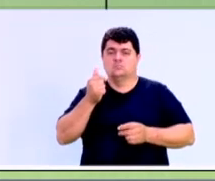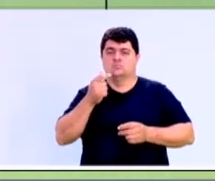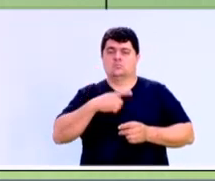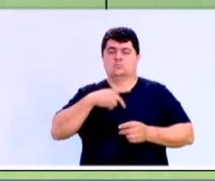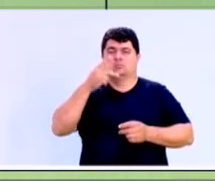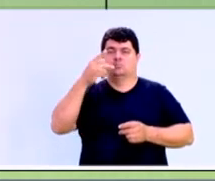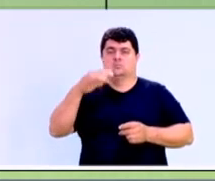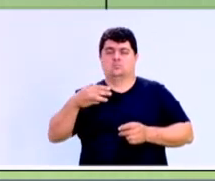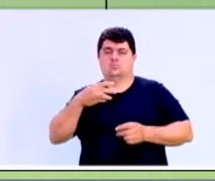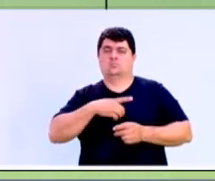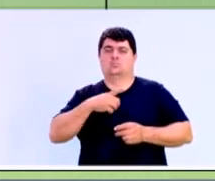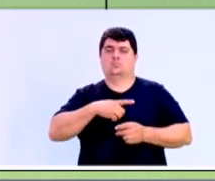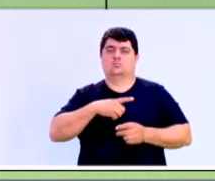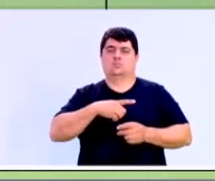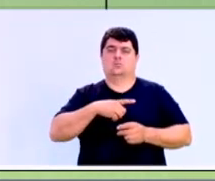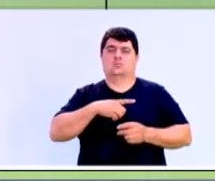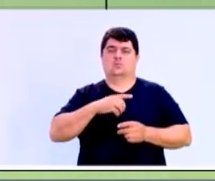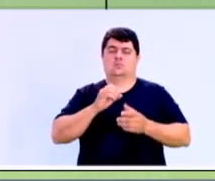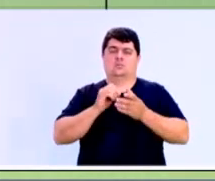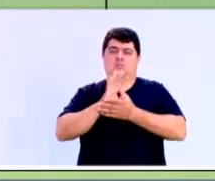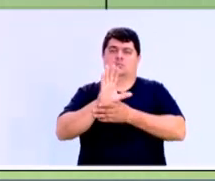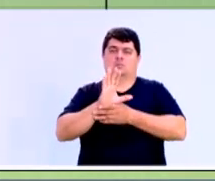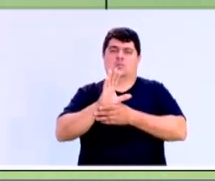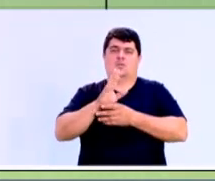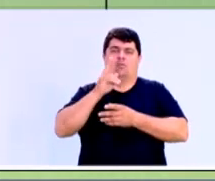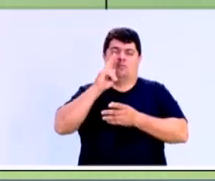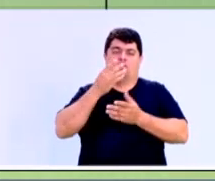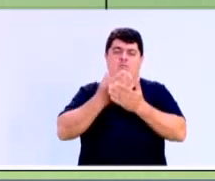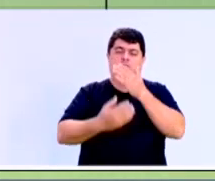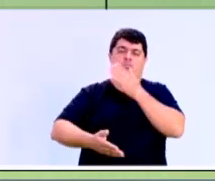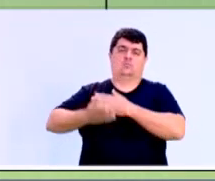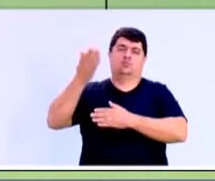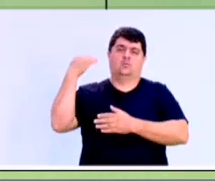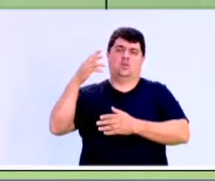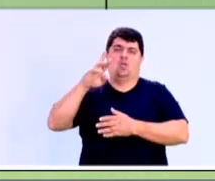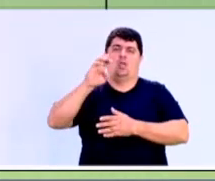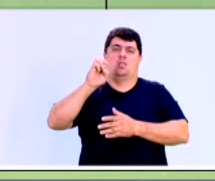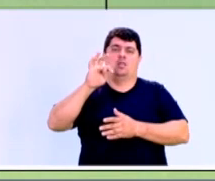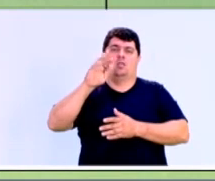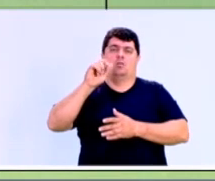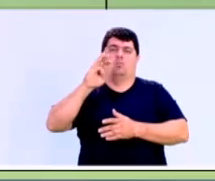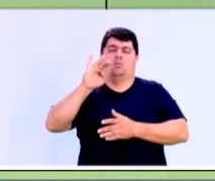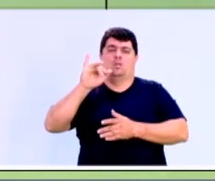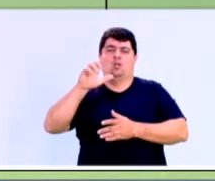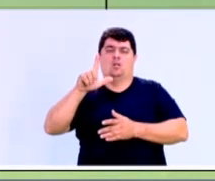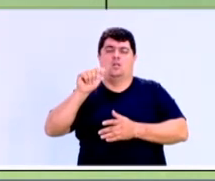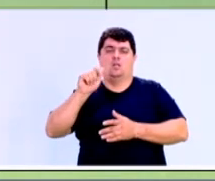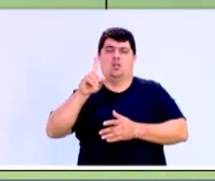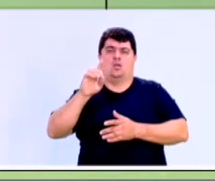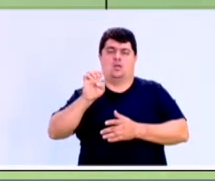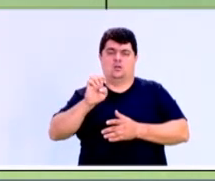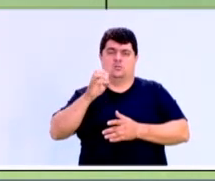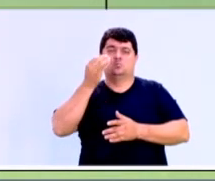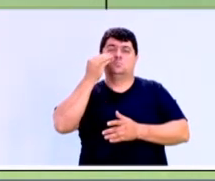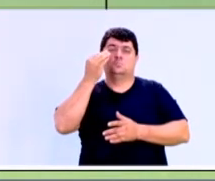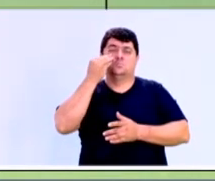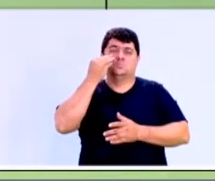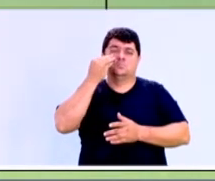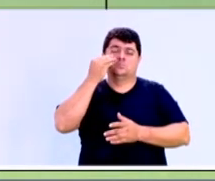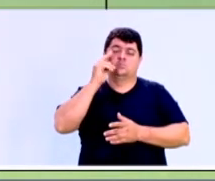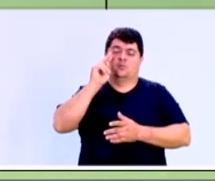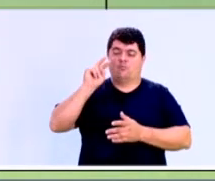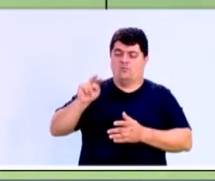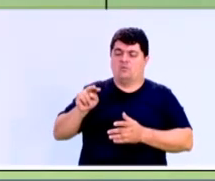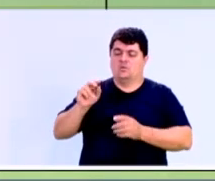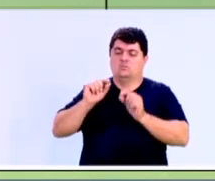médios, repercutindo, vocês pegaram os slides da aula anterior, que fala de rentabilidade, principalmente da aula de endividamento e liquidez,